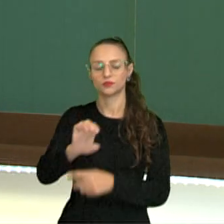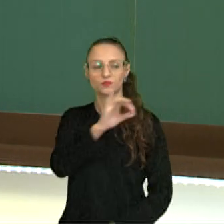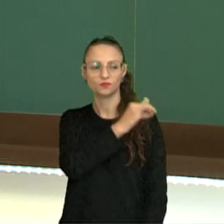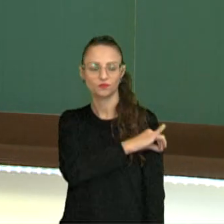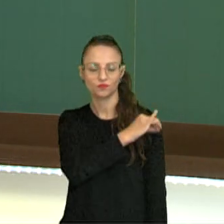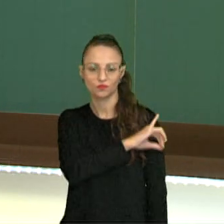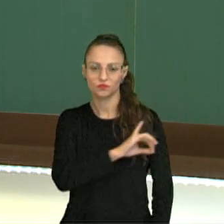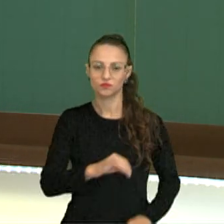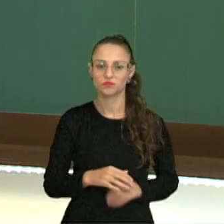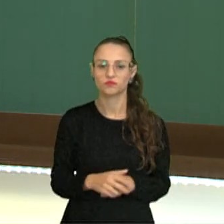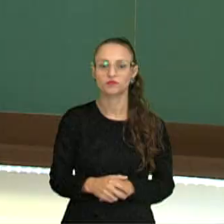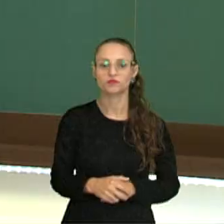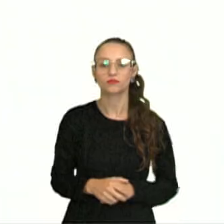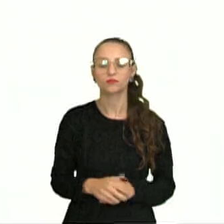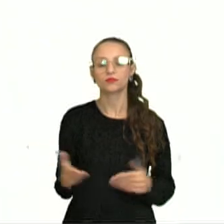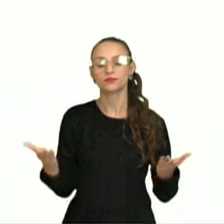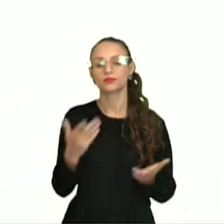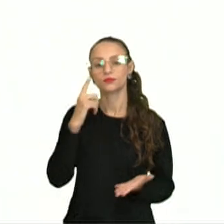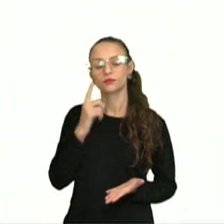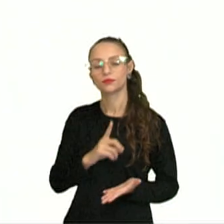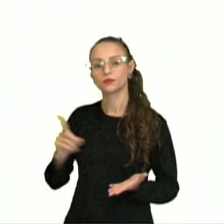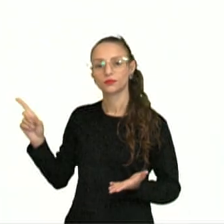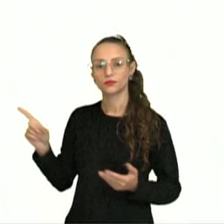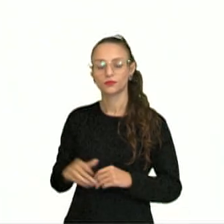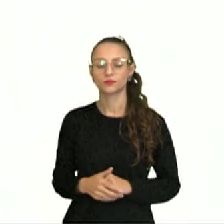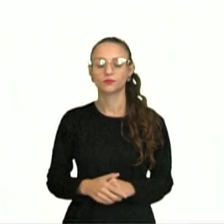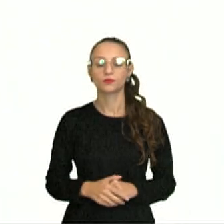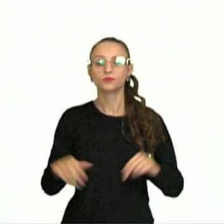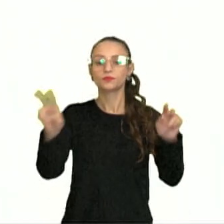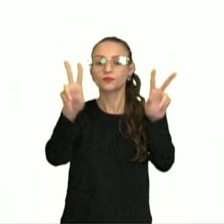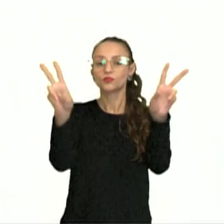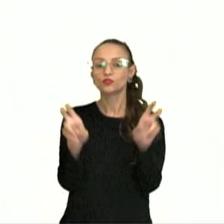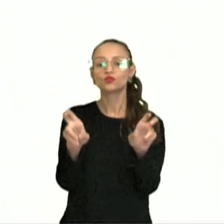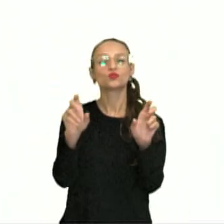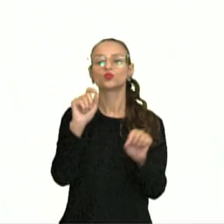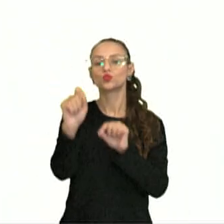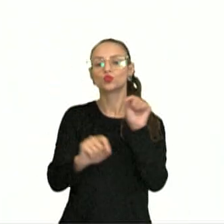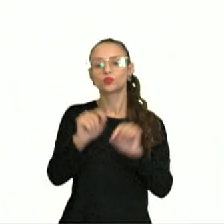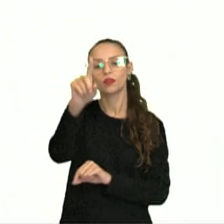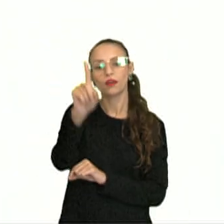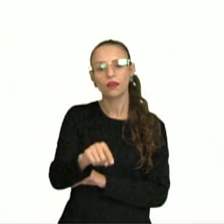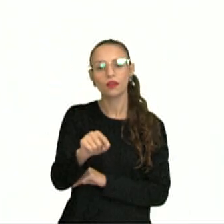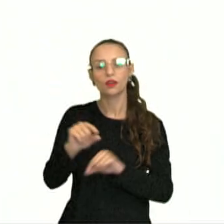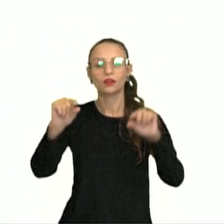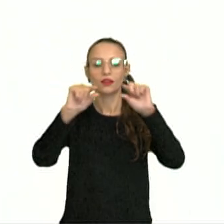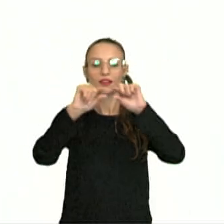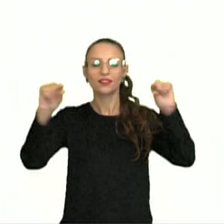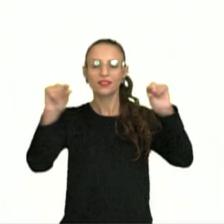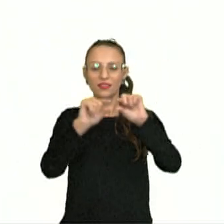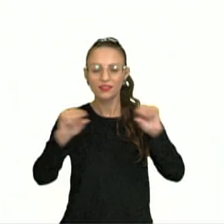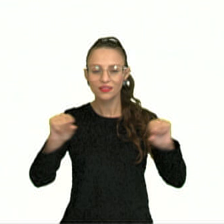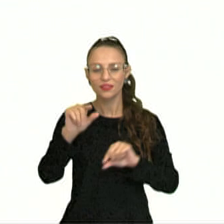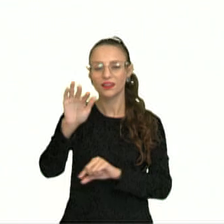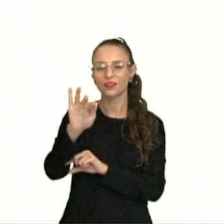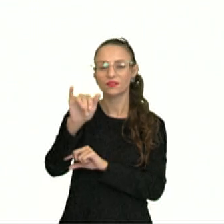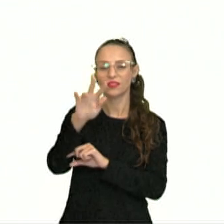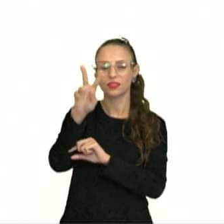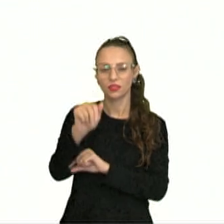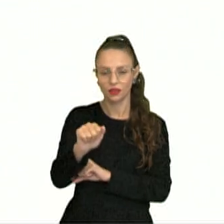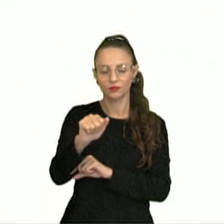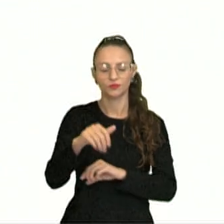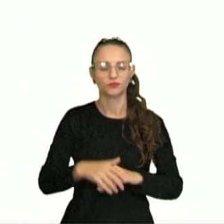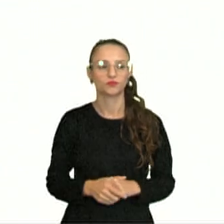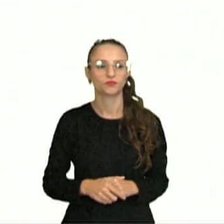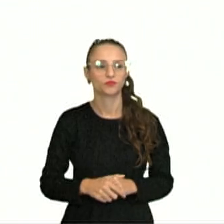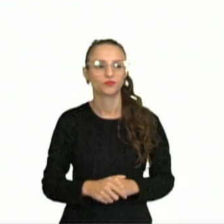Janeiro. Agora ali, ó, temos o subtítulo, que é o quê? Chamado de linhas finas, tá? Então, um nome técnico